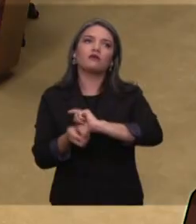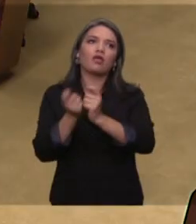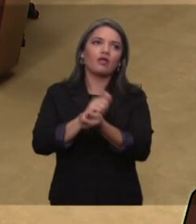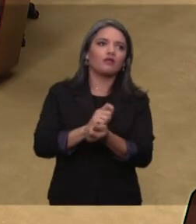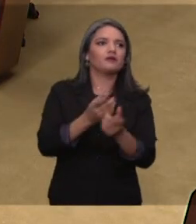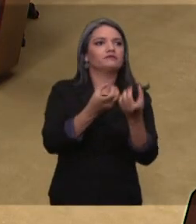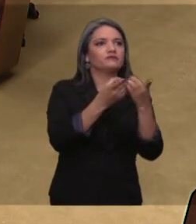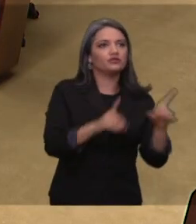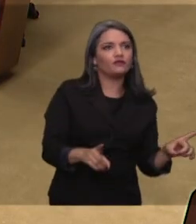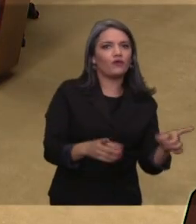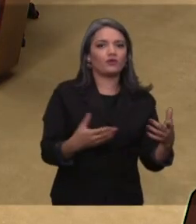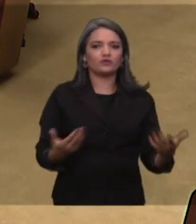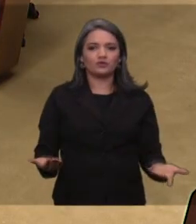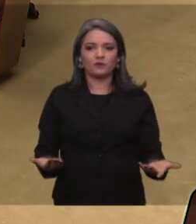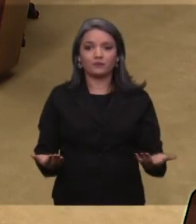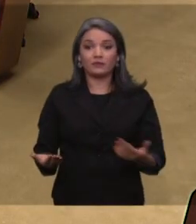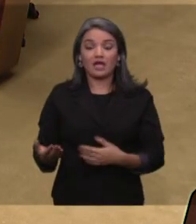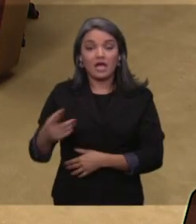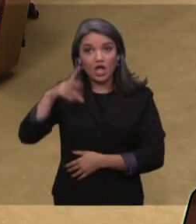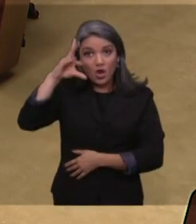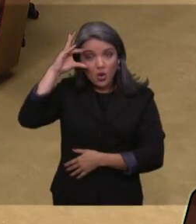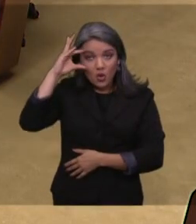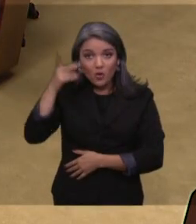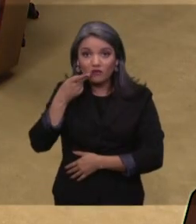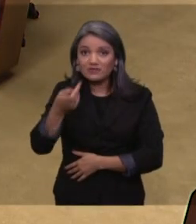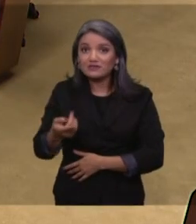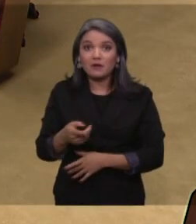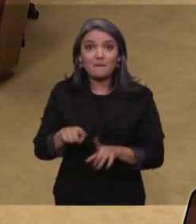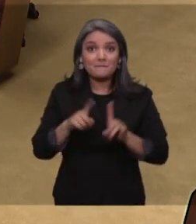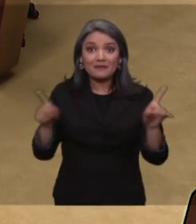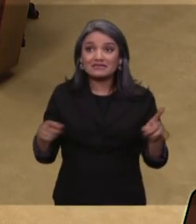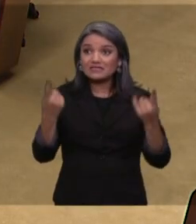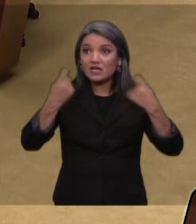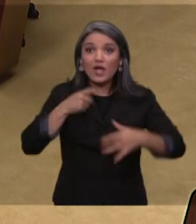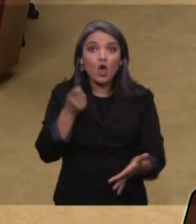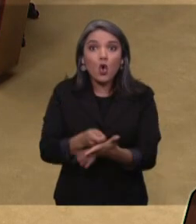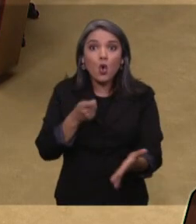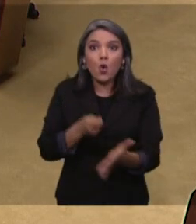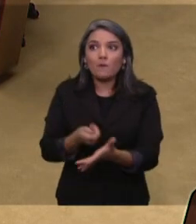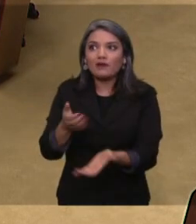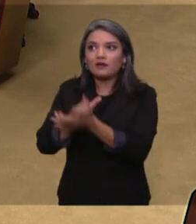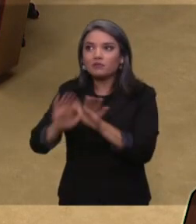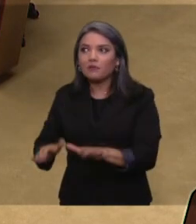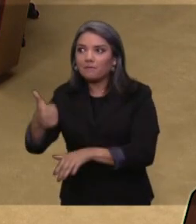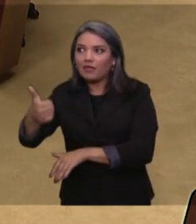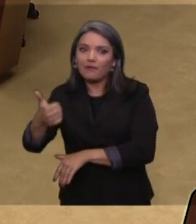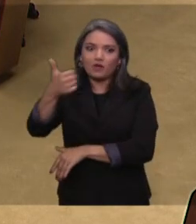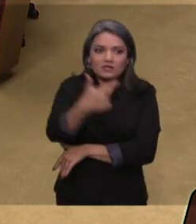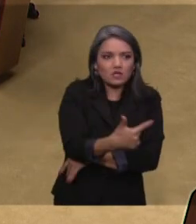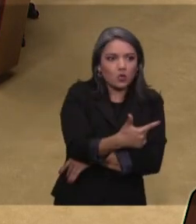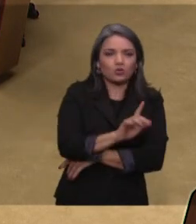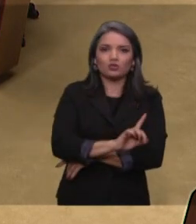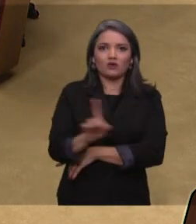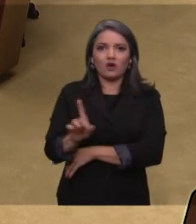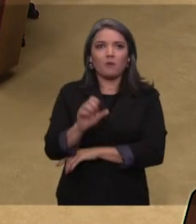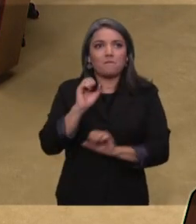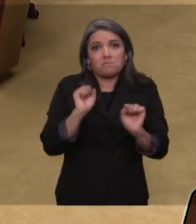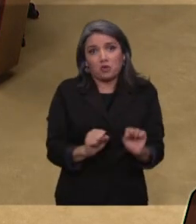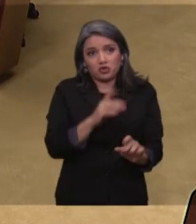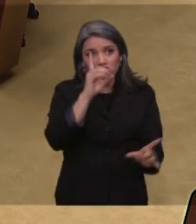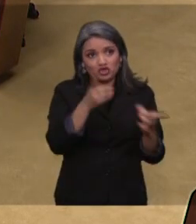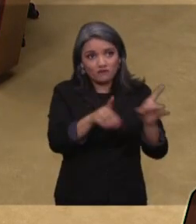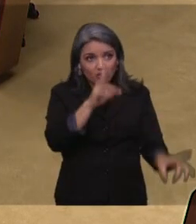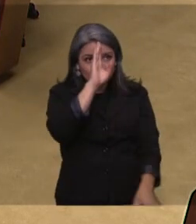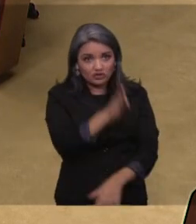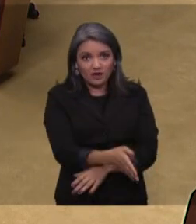a necessidade. Não mas... há necessidade. Pode fazer no cartório isso. O sujeito isso se separou judicialmente. Ele pode fazer tudo no cartório. Veja. Se ele tivesse